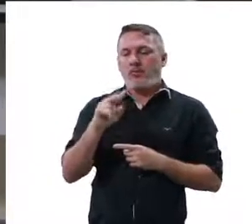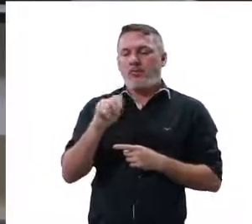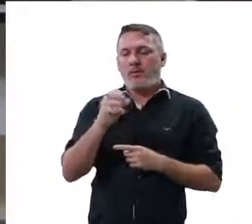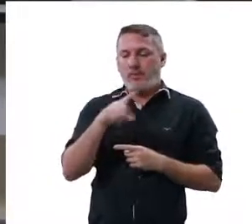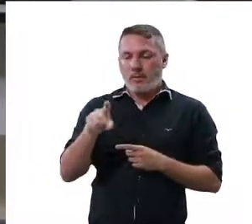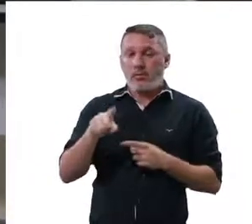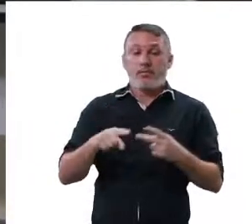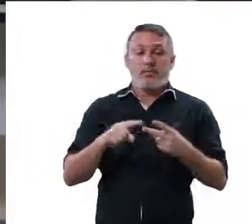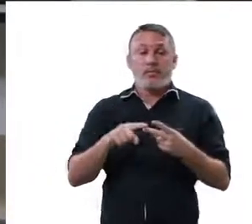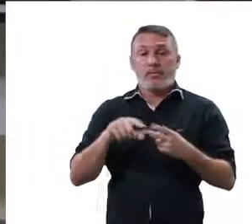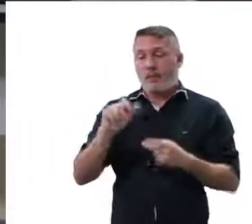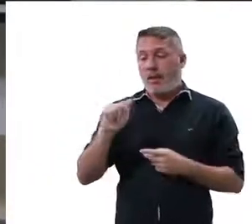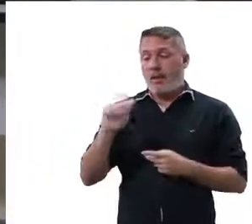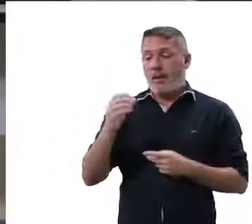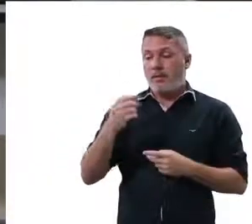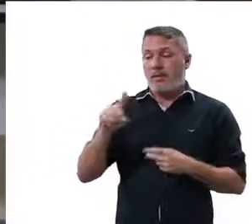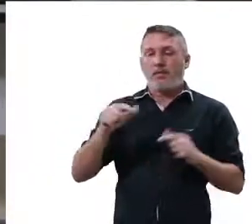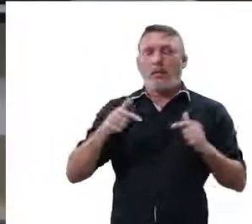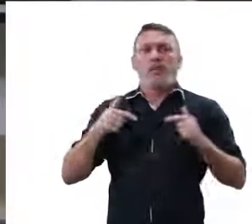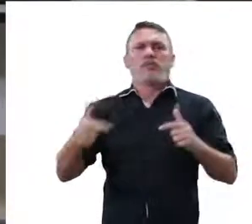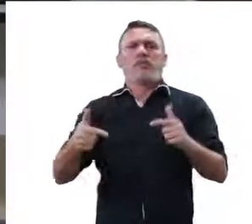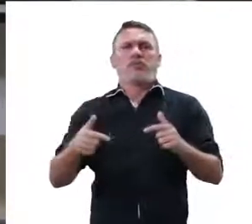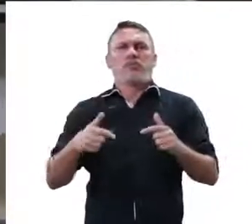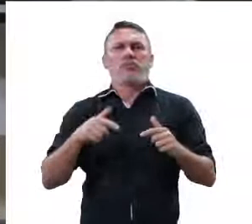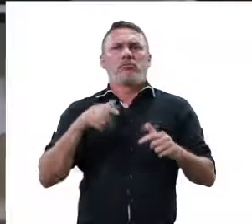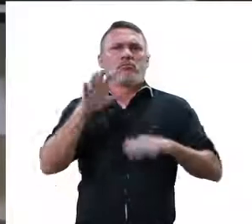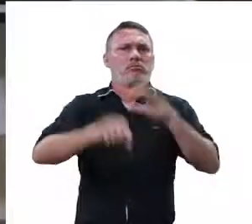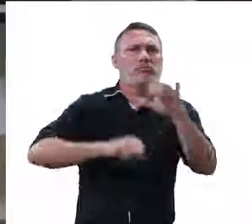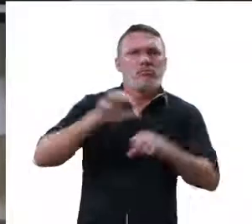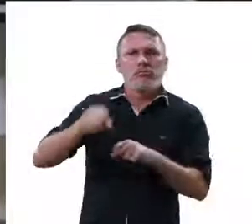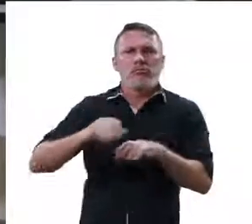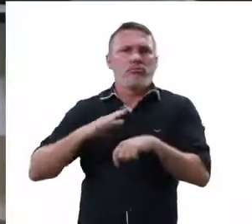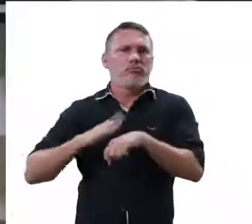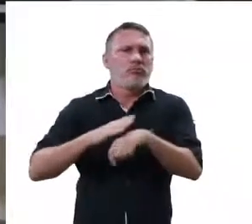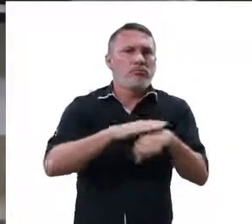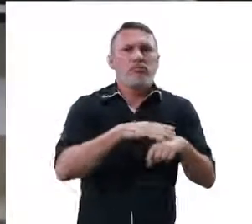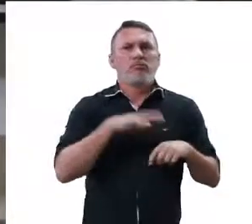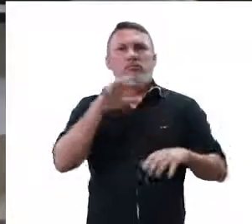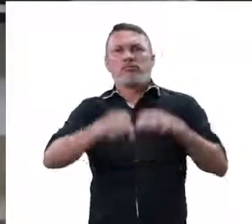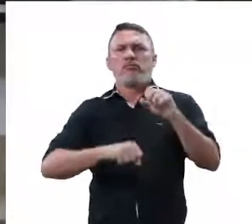maneira. A ação, que é o ato de agir, então assim,